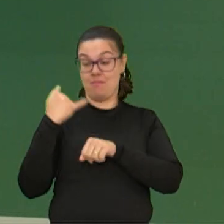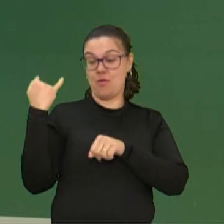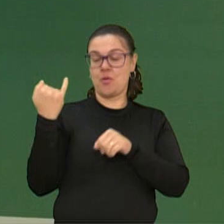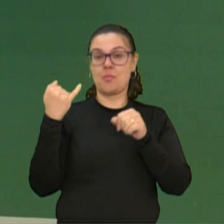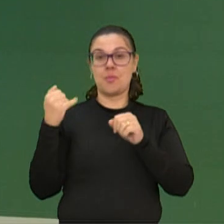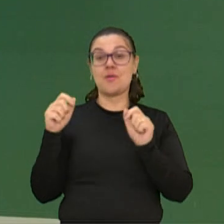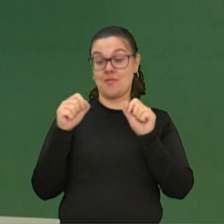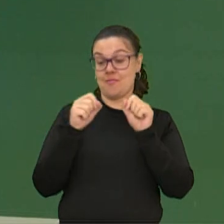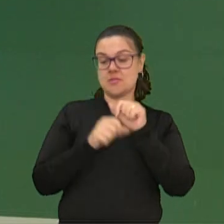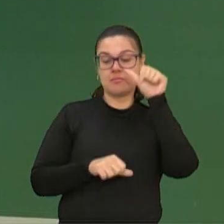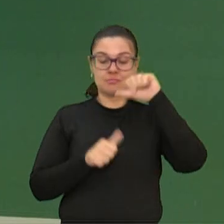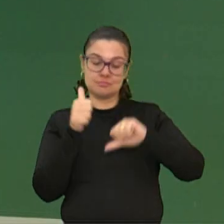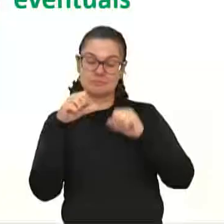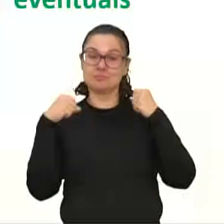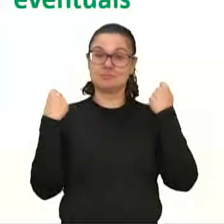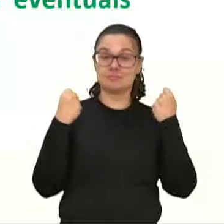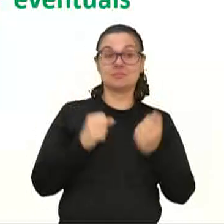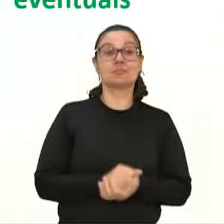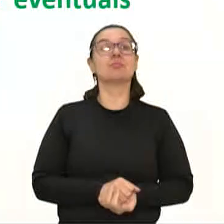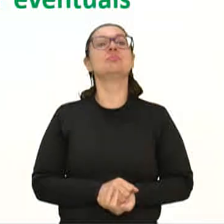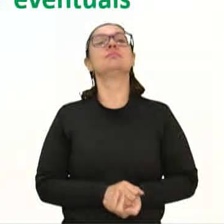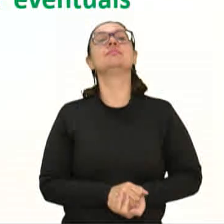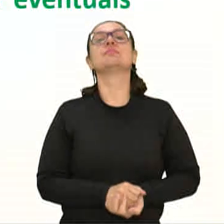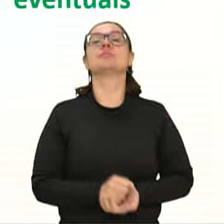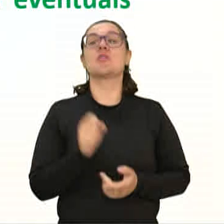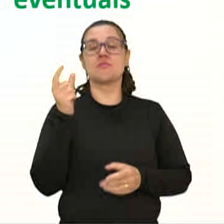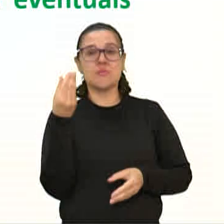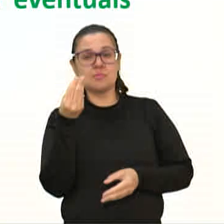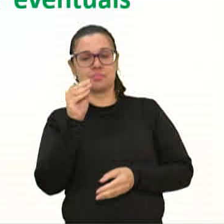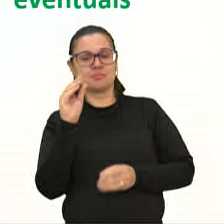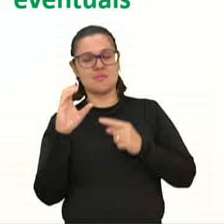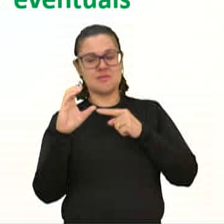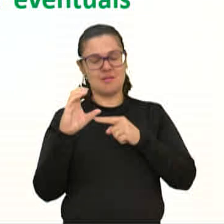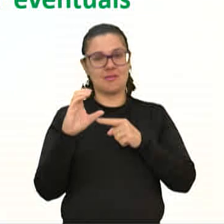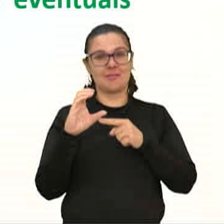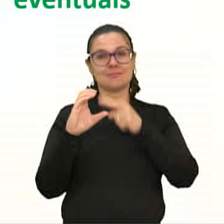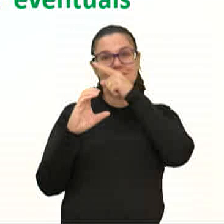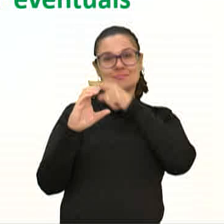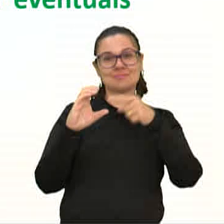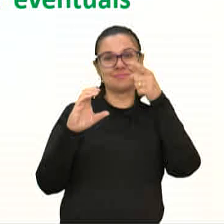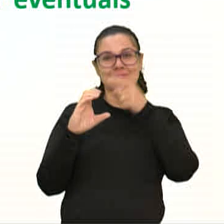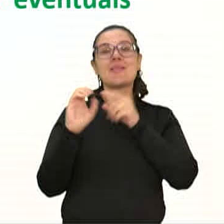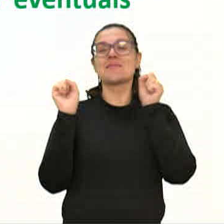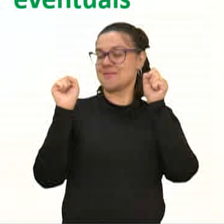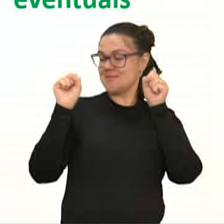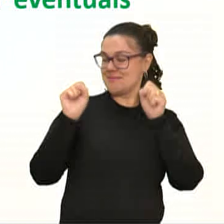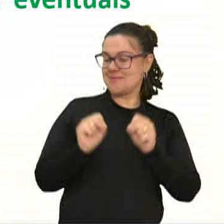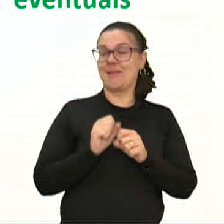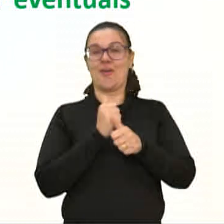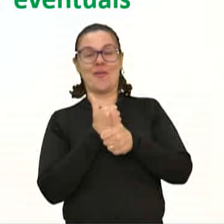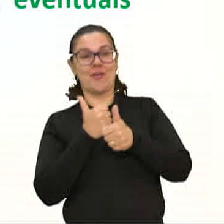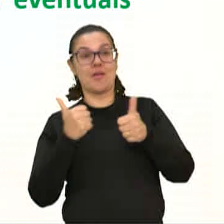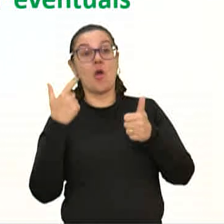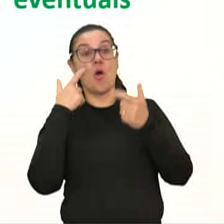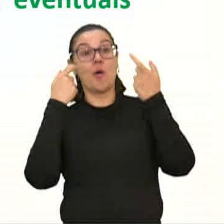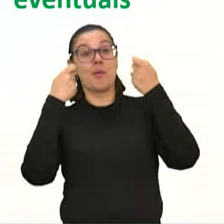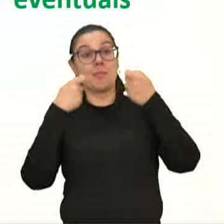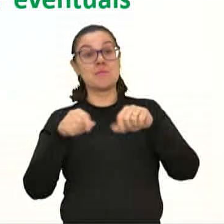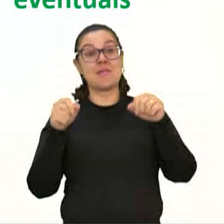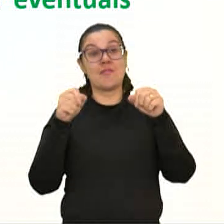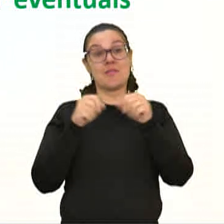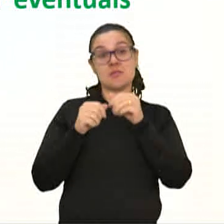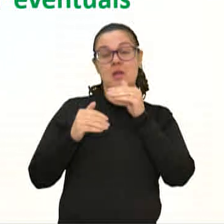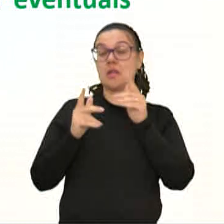importância de se fazer uma avaliação física? Respondeu a alternativa C. Isso mesmo, né, gente? Ó, deve ser